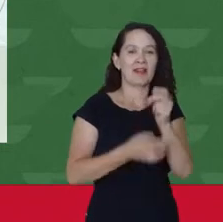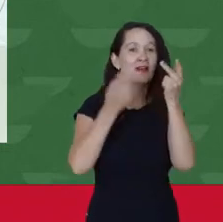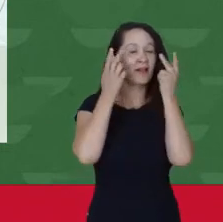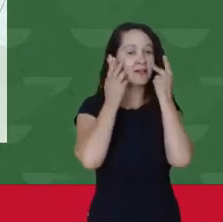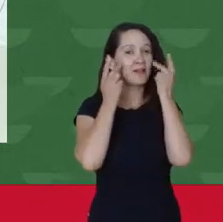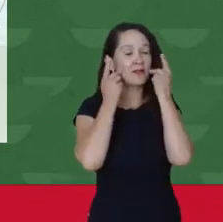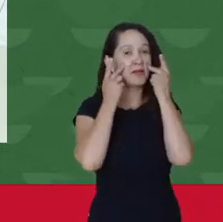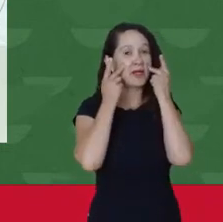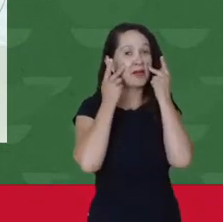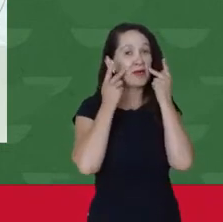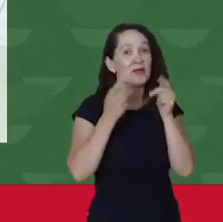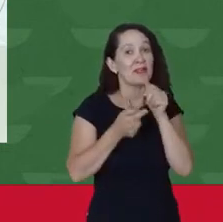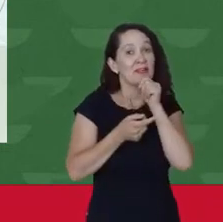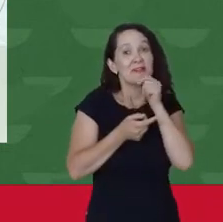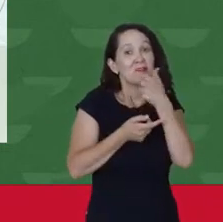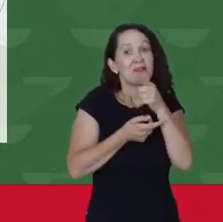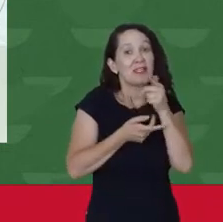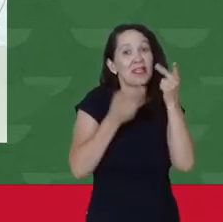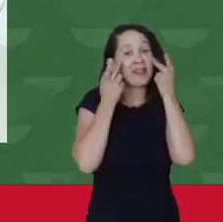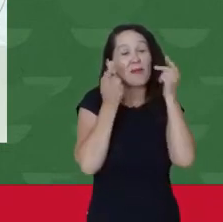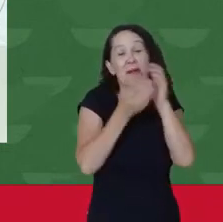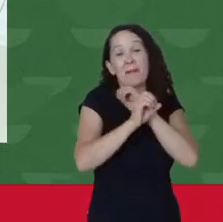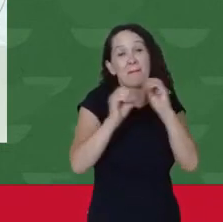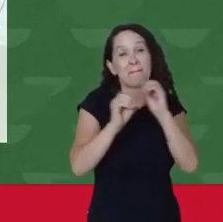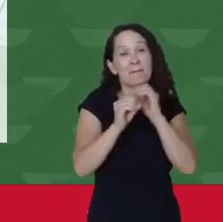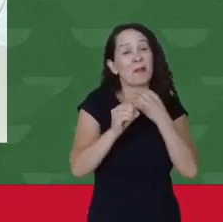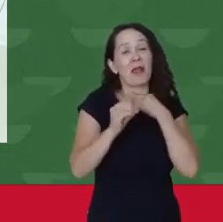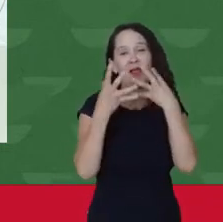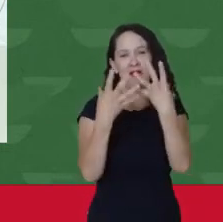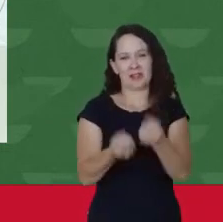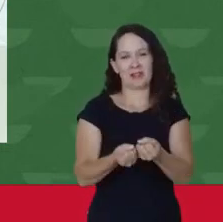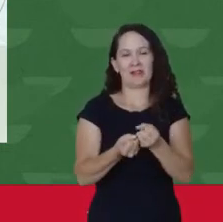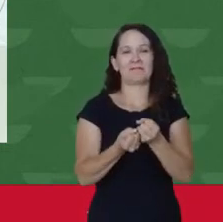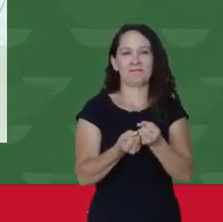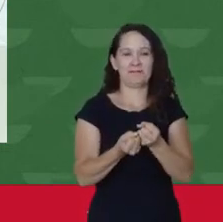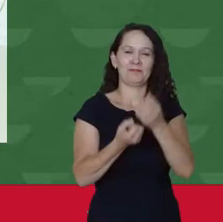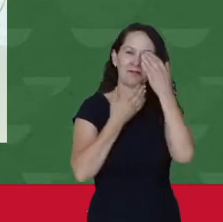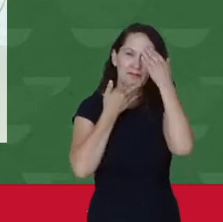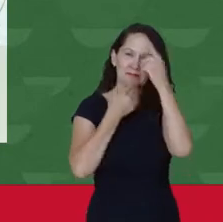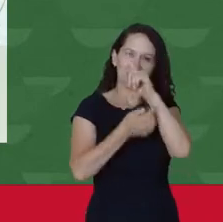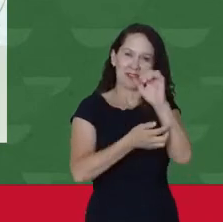o anormal, né? Essa situação é inaceitável, muito bem lembrado. Obrigado, Zeca.